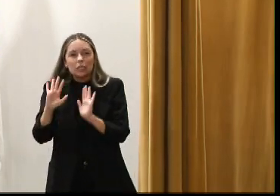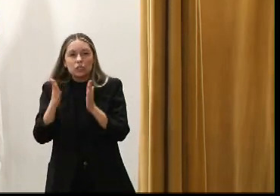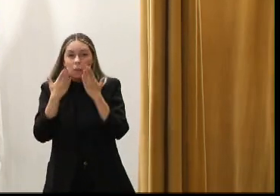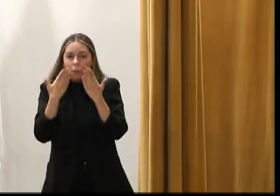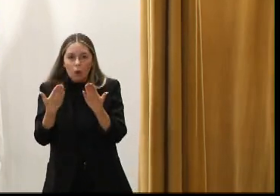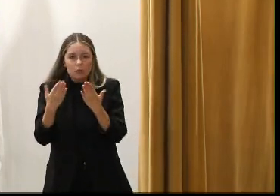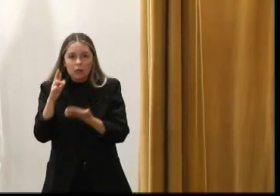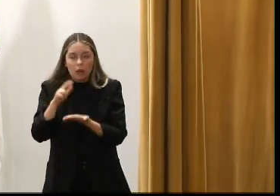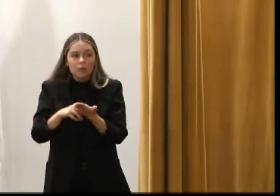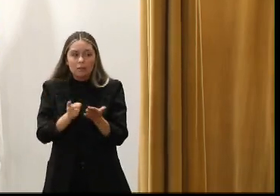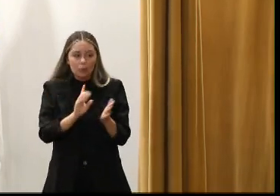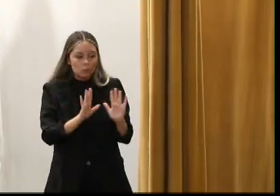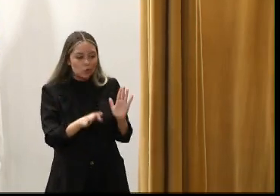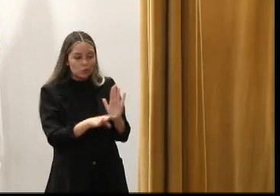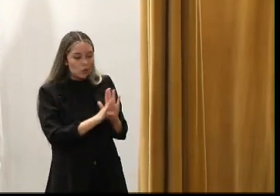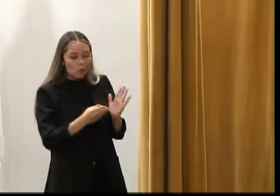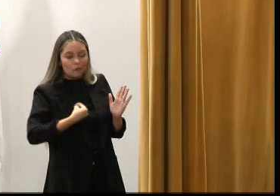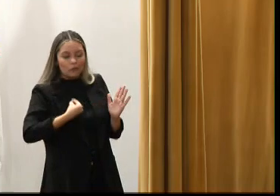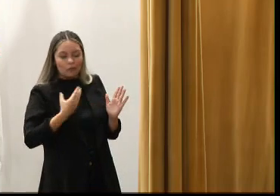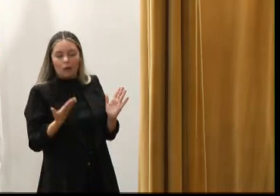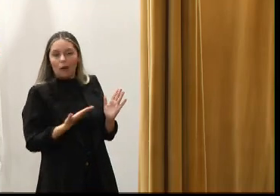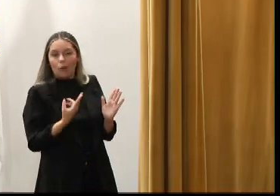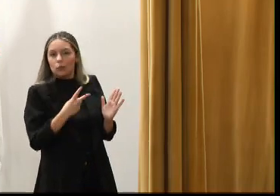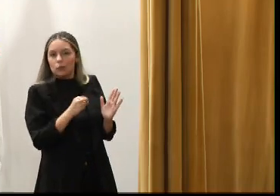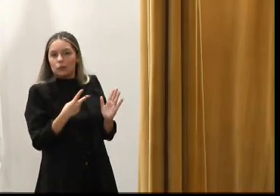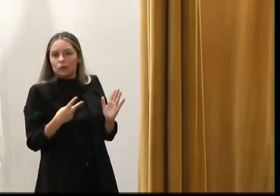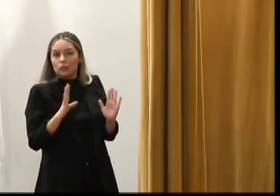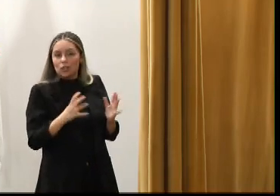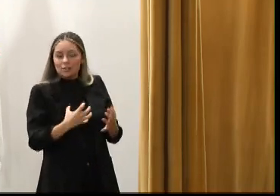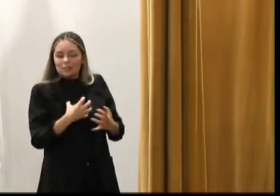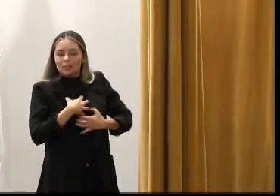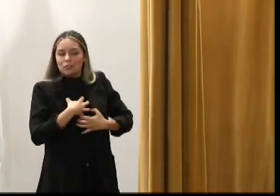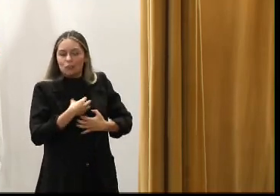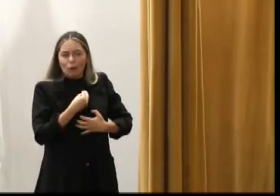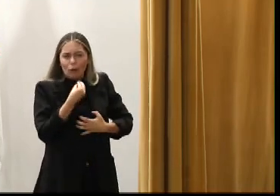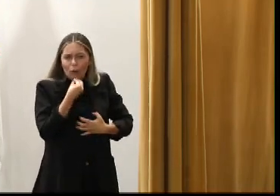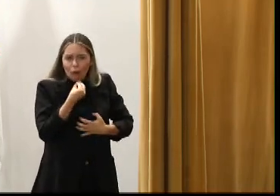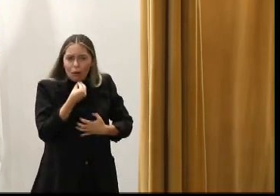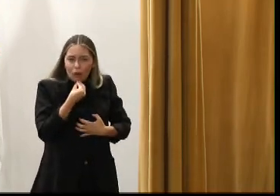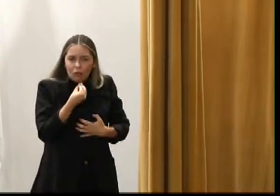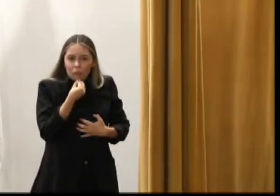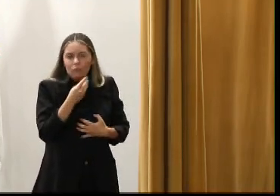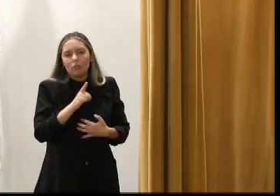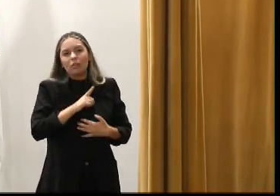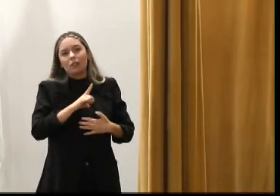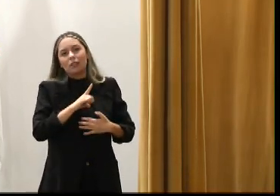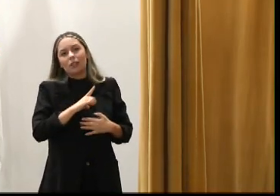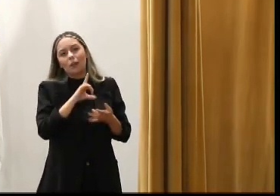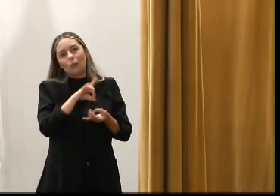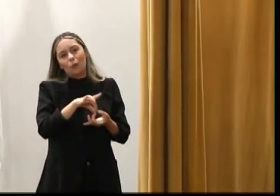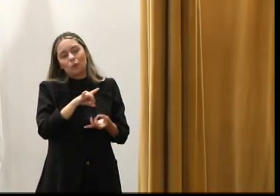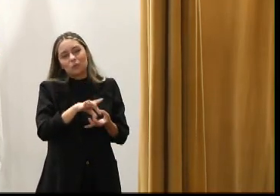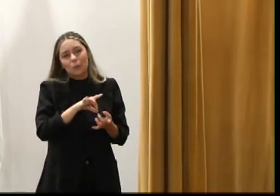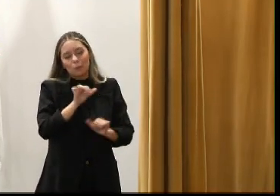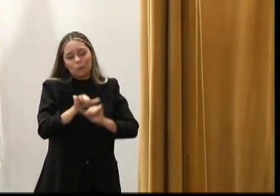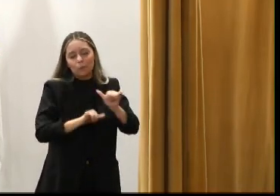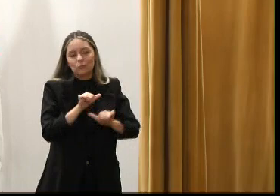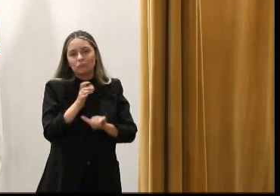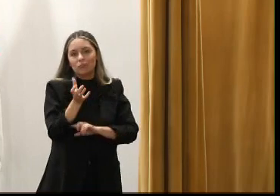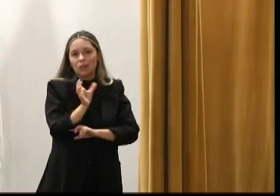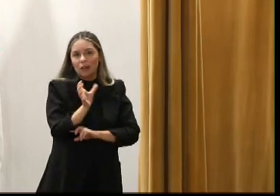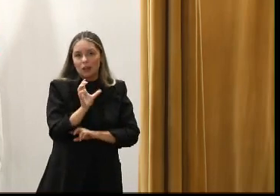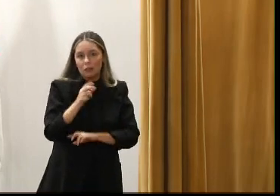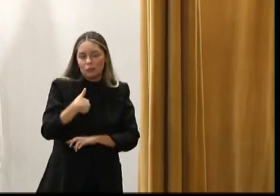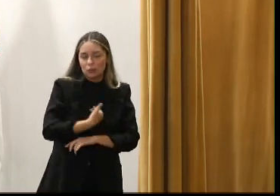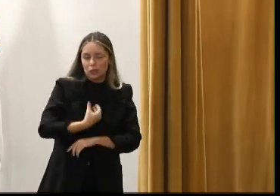muito antes. Nós estamos em 2022 e já sentimos claramente as consequências das mudanças climáticas em